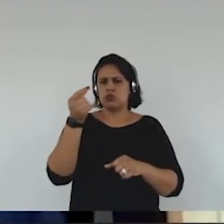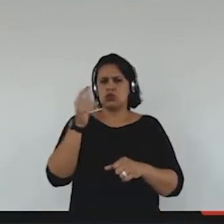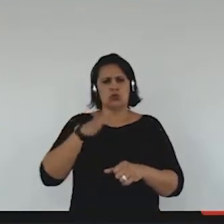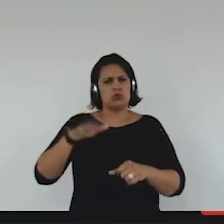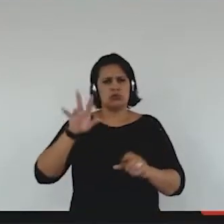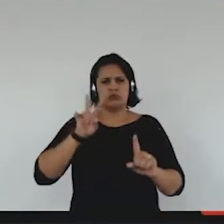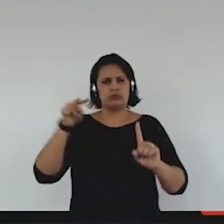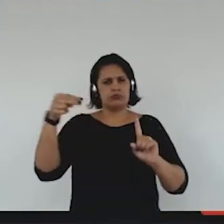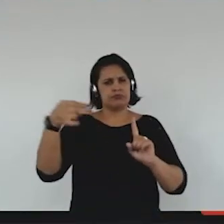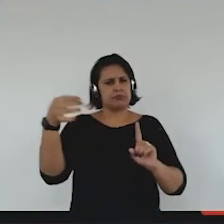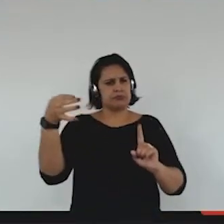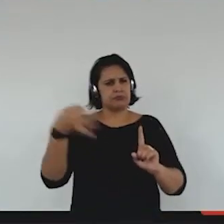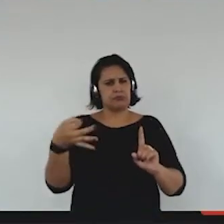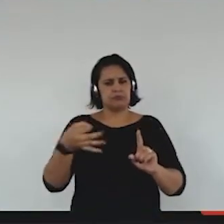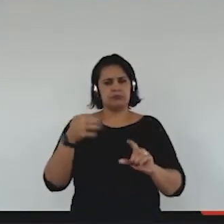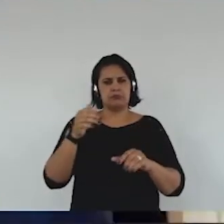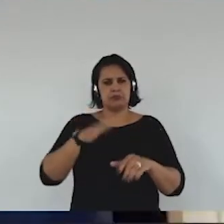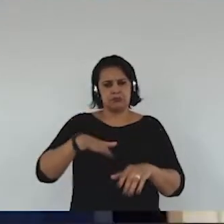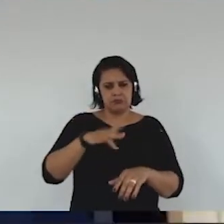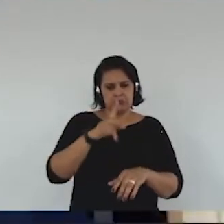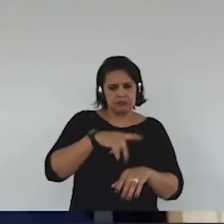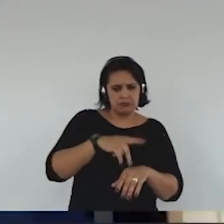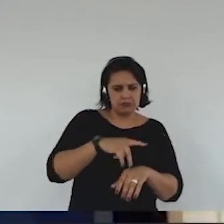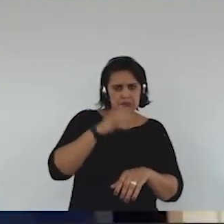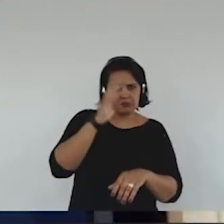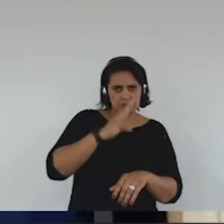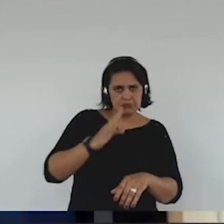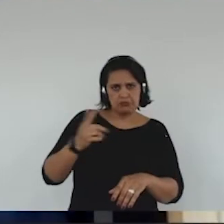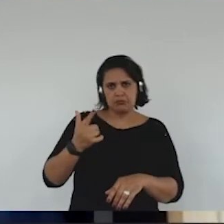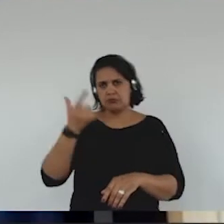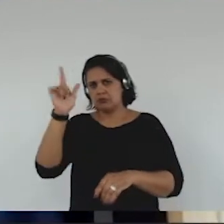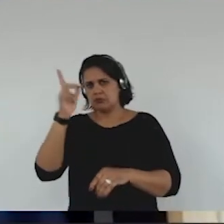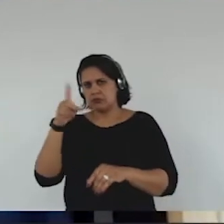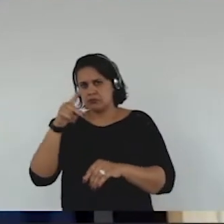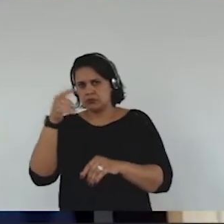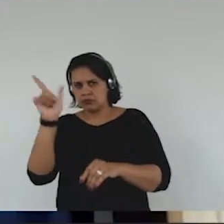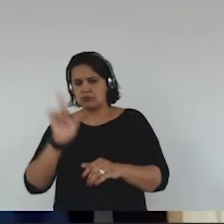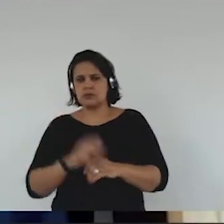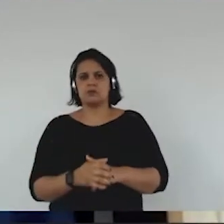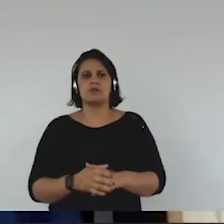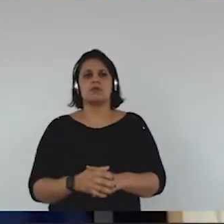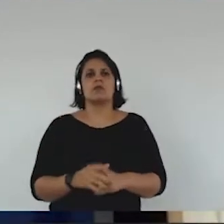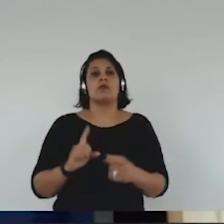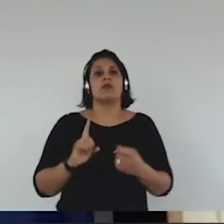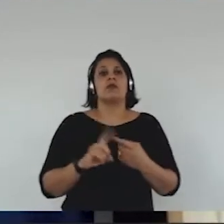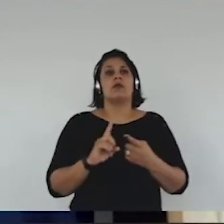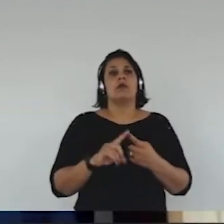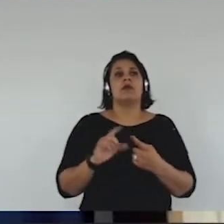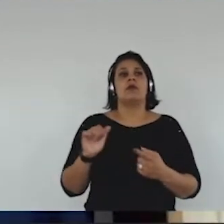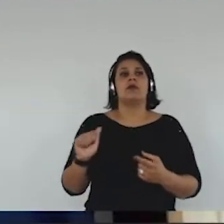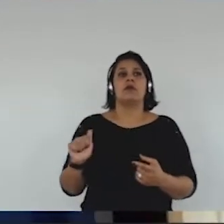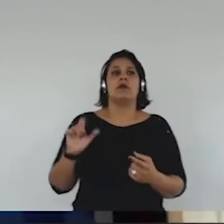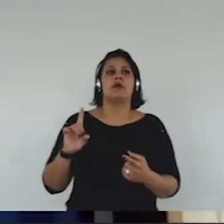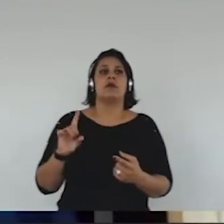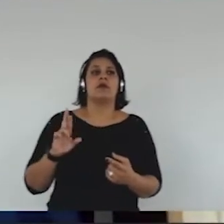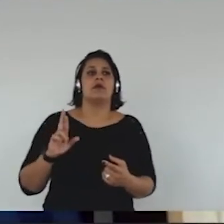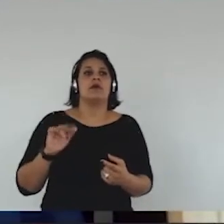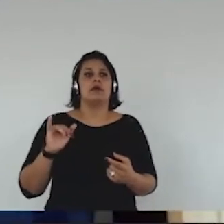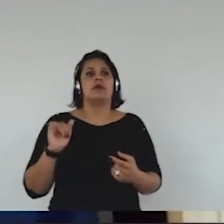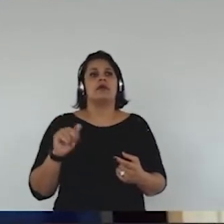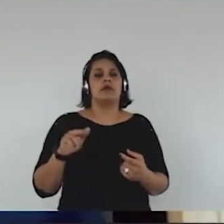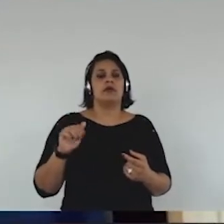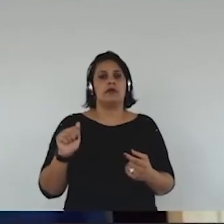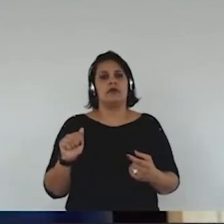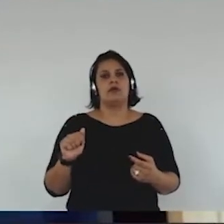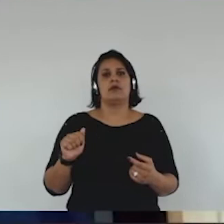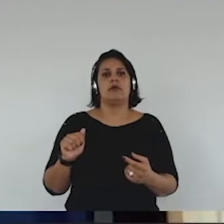e internacional. Temos a honra aqui de receber a doutora Adriana Bragueta, advogada, mestre e